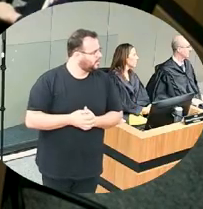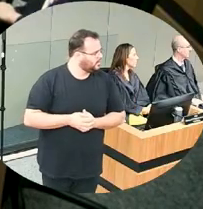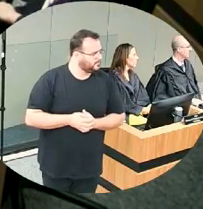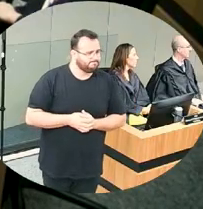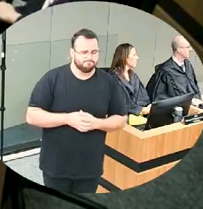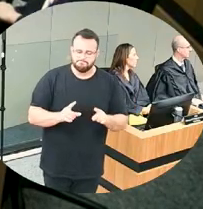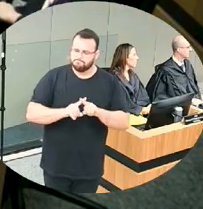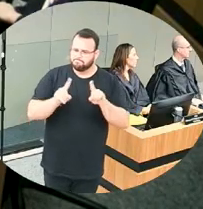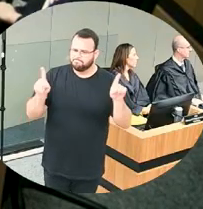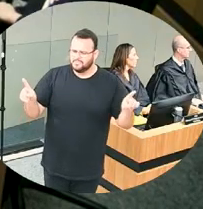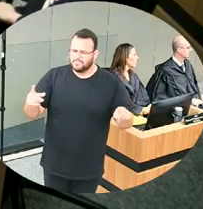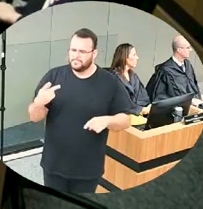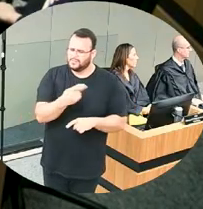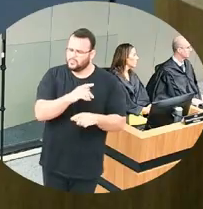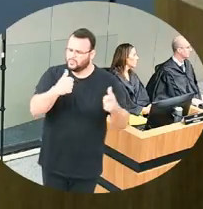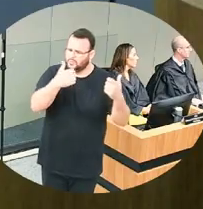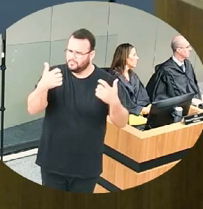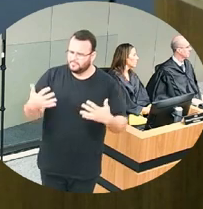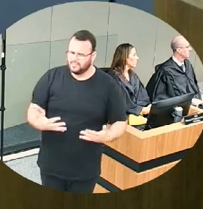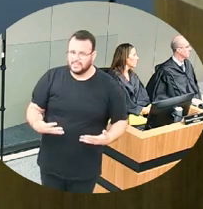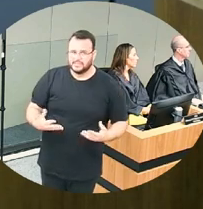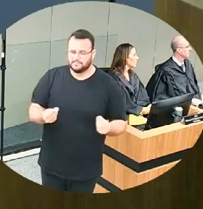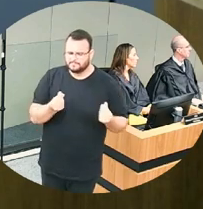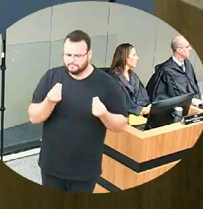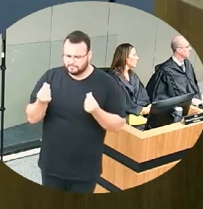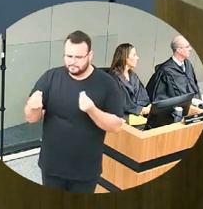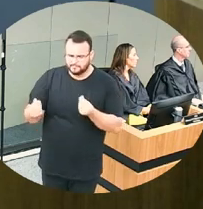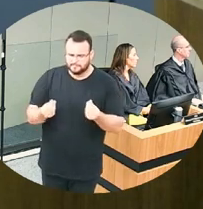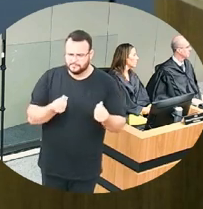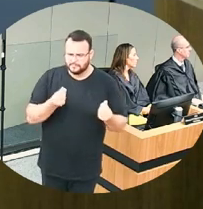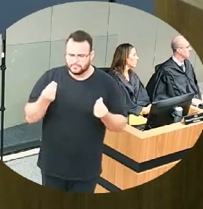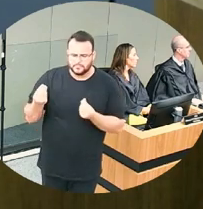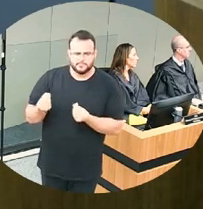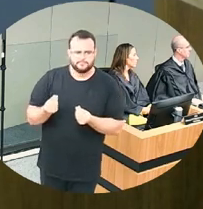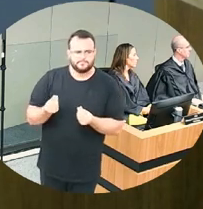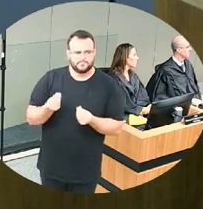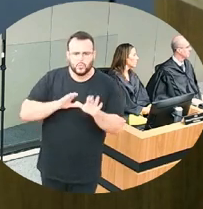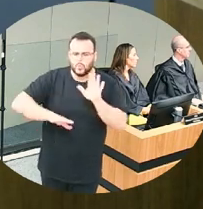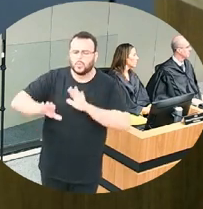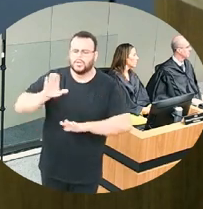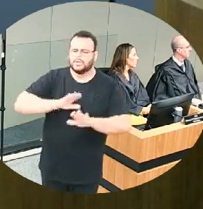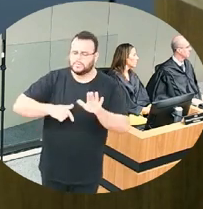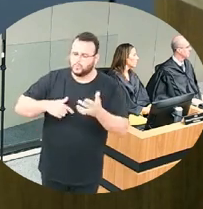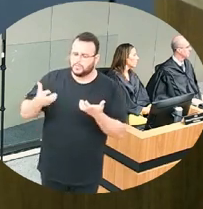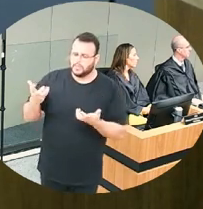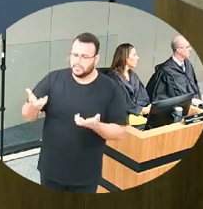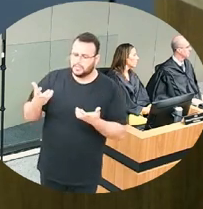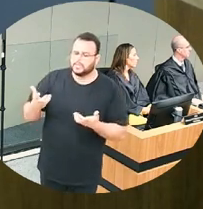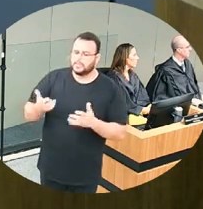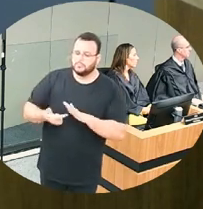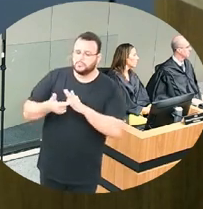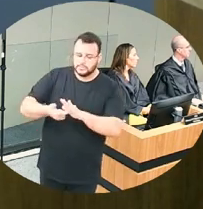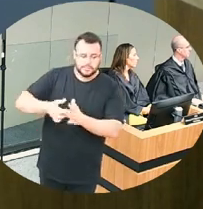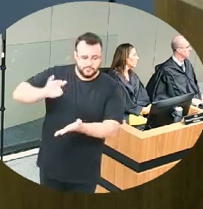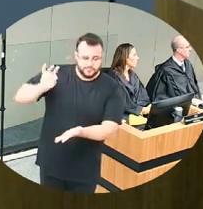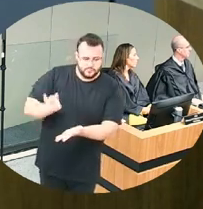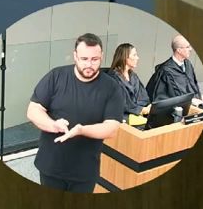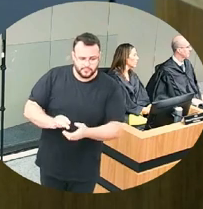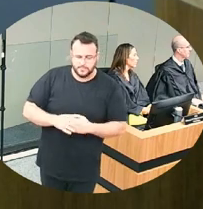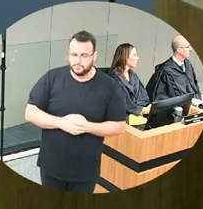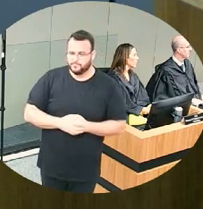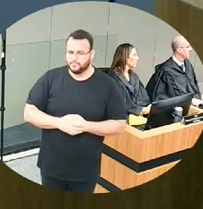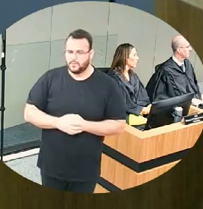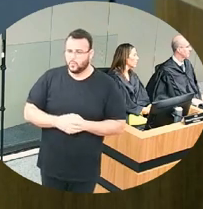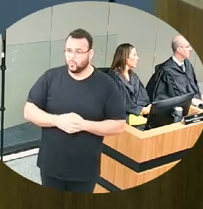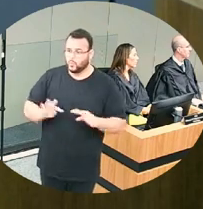nas suas na sua fala que eu sei que foi muito cuidadosa e eu quero aqui reafirmar que além